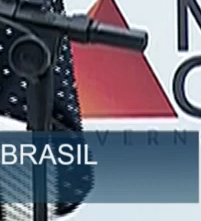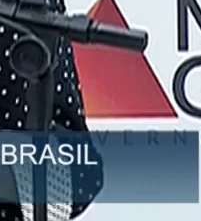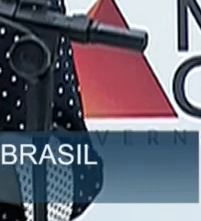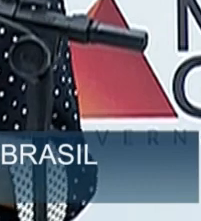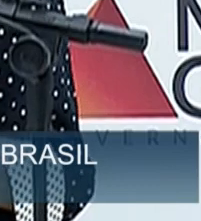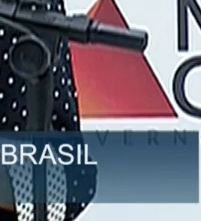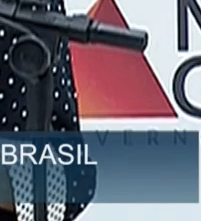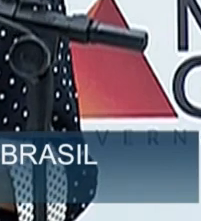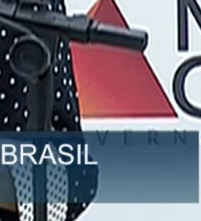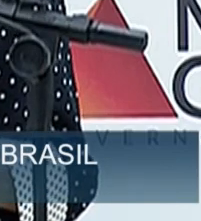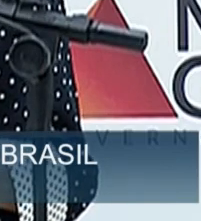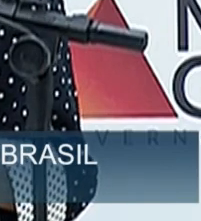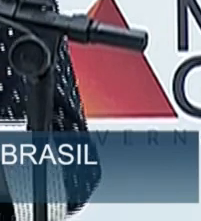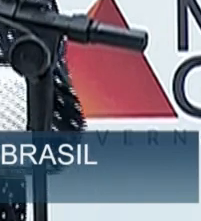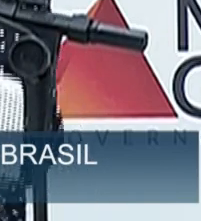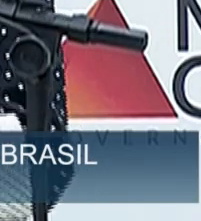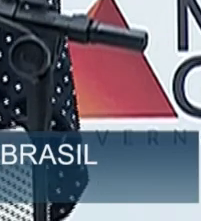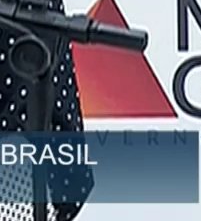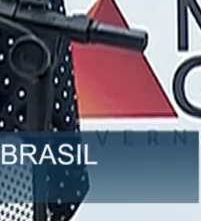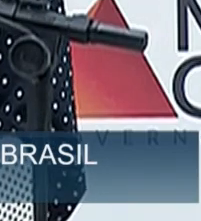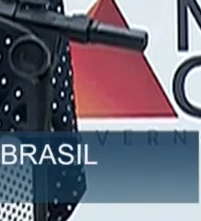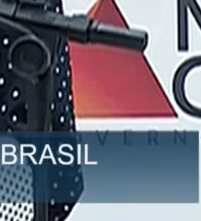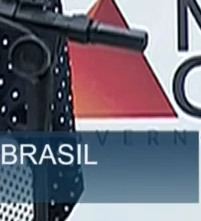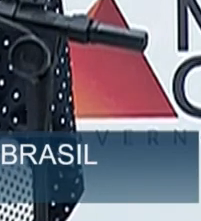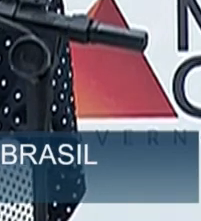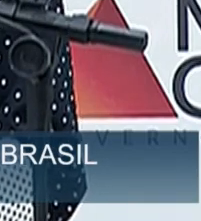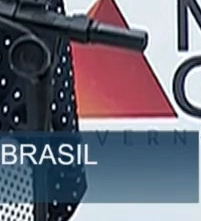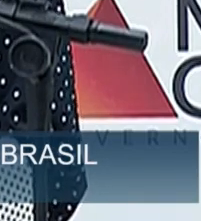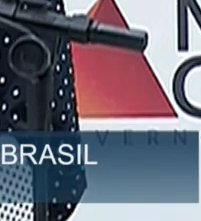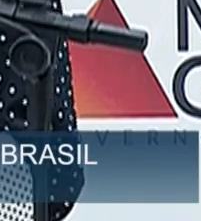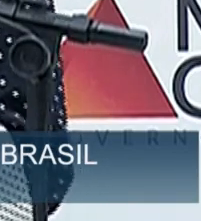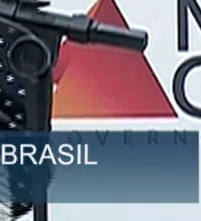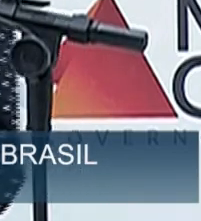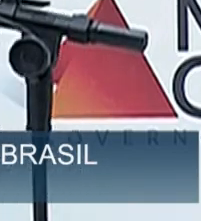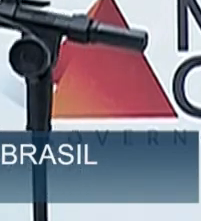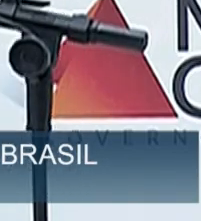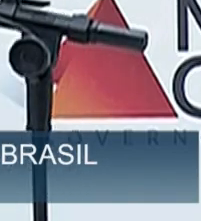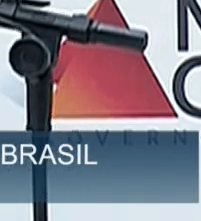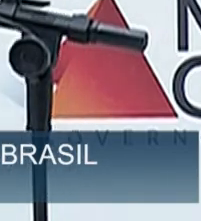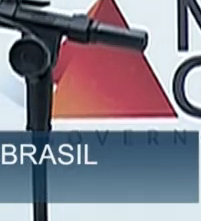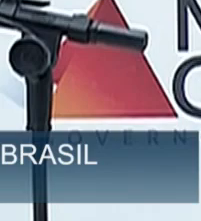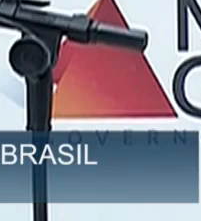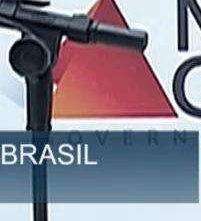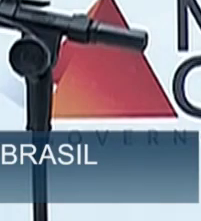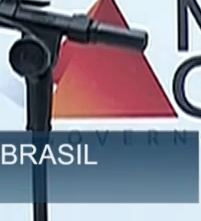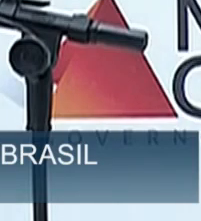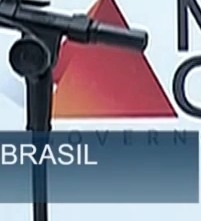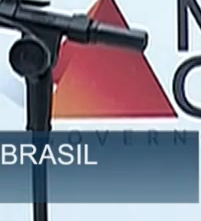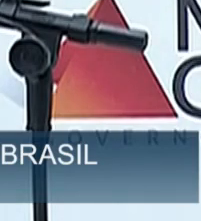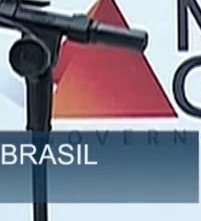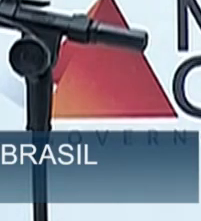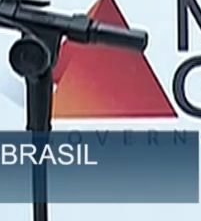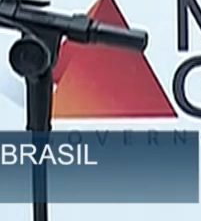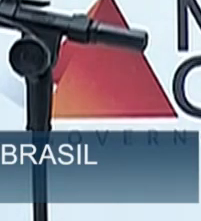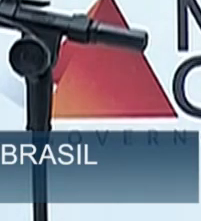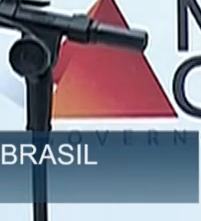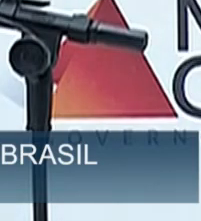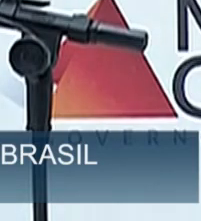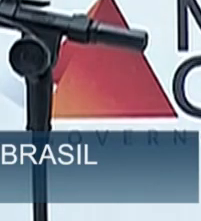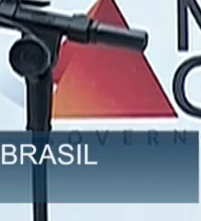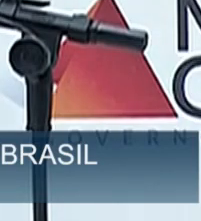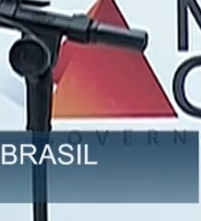ela não pode ser desperdiçada. Nós não podemos desperdiçar a nossa crise, por isso nós temos uma série de propostas no